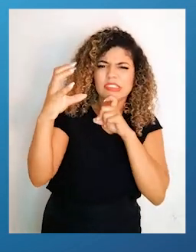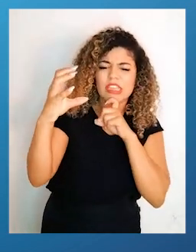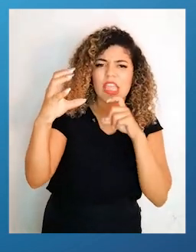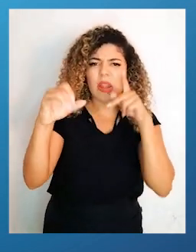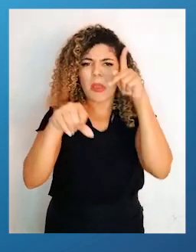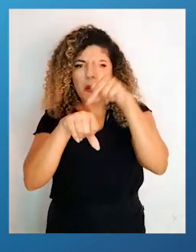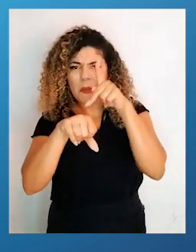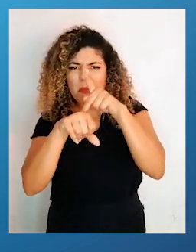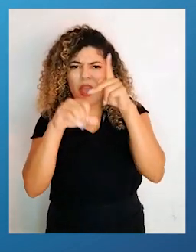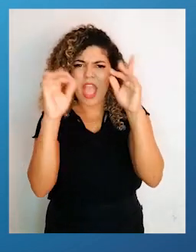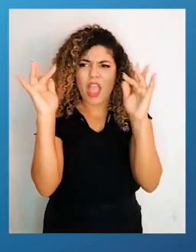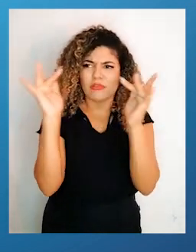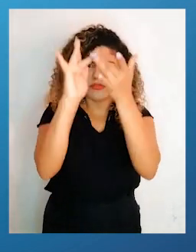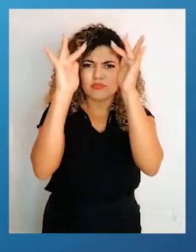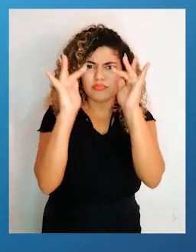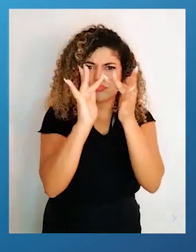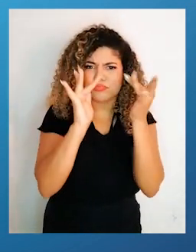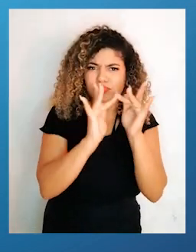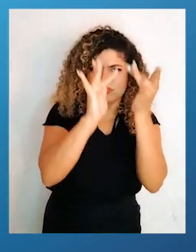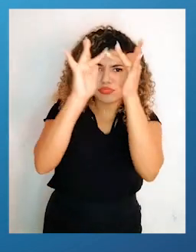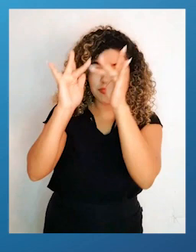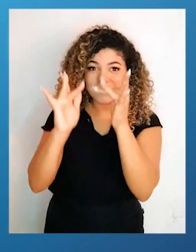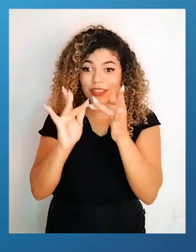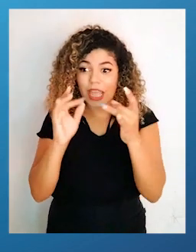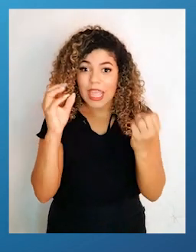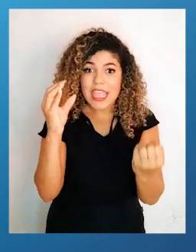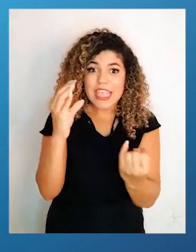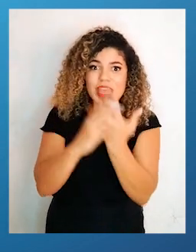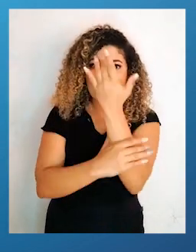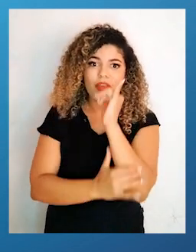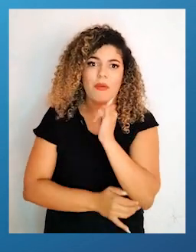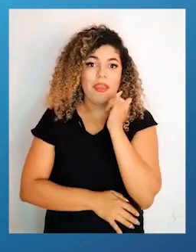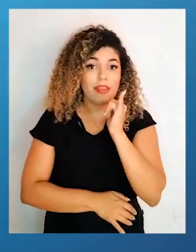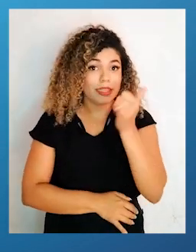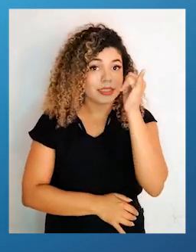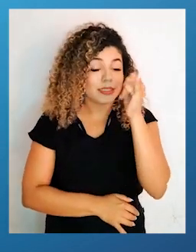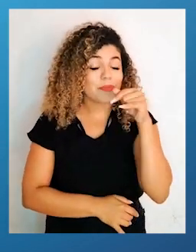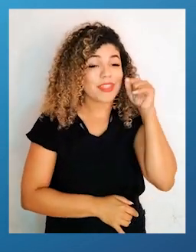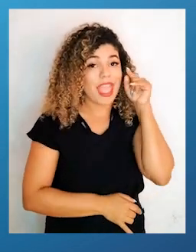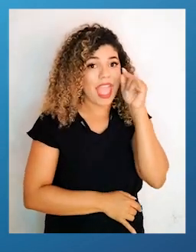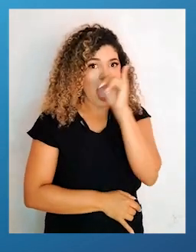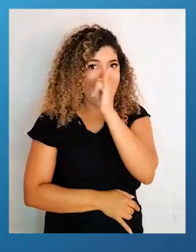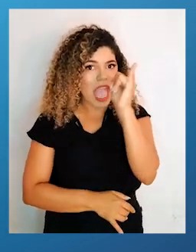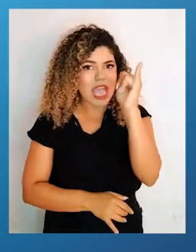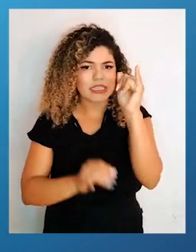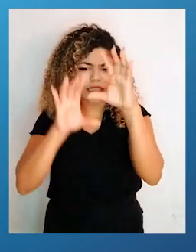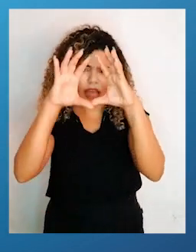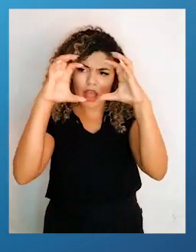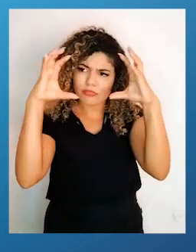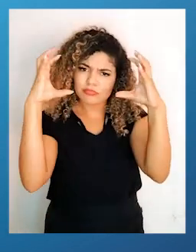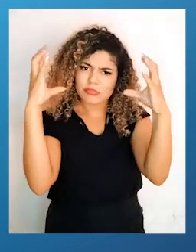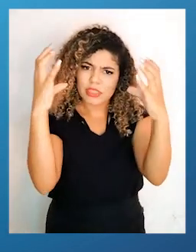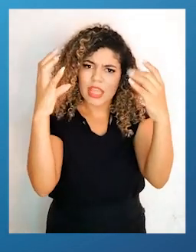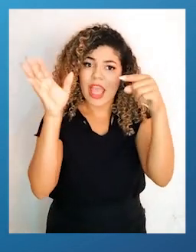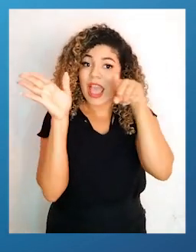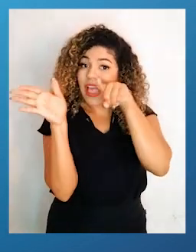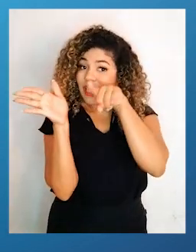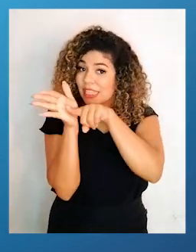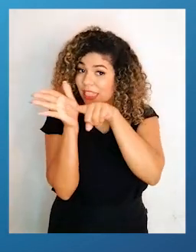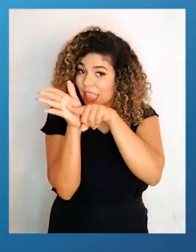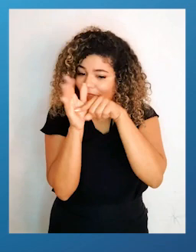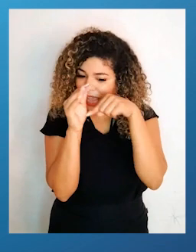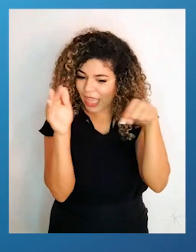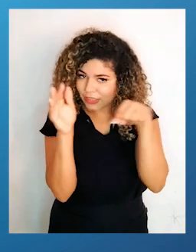gelo, gotículas, formam a eletrização. Essa eletrização, na parte mais baixa da nuvem, é negativa.